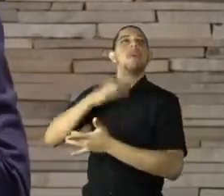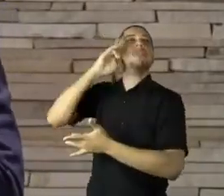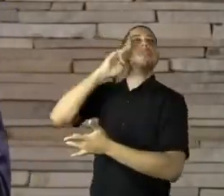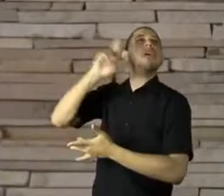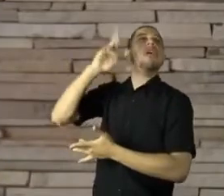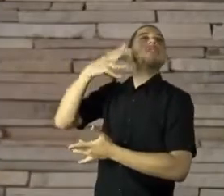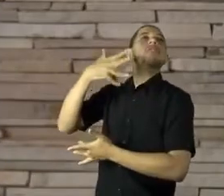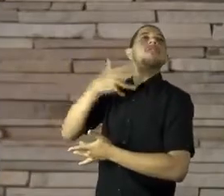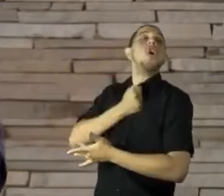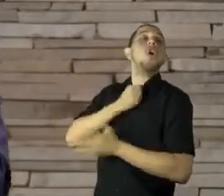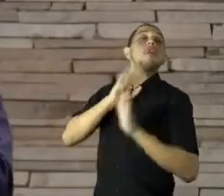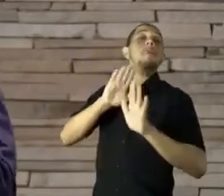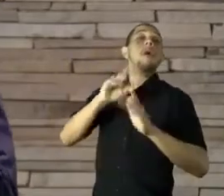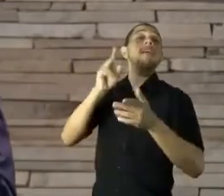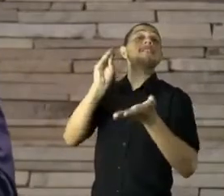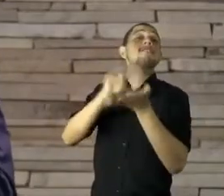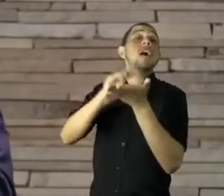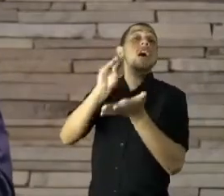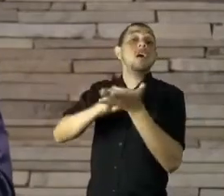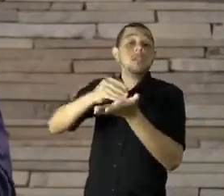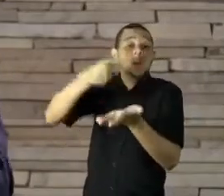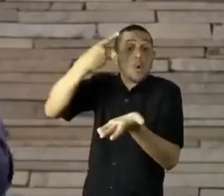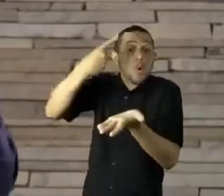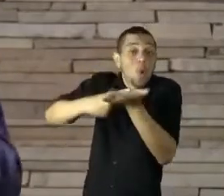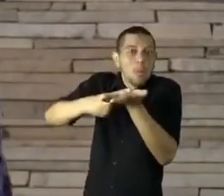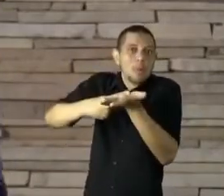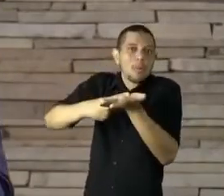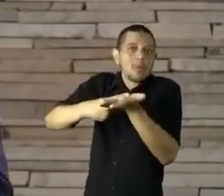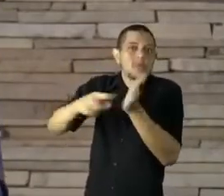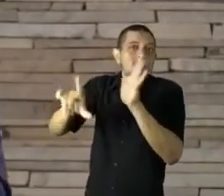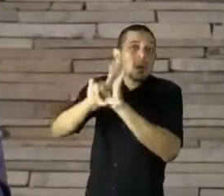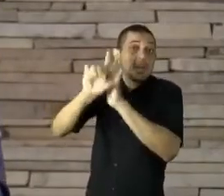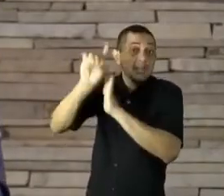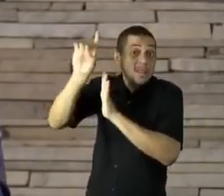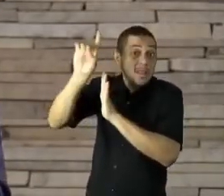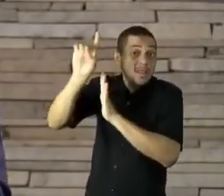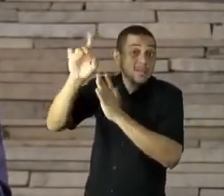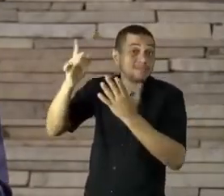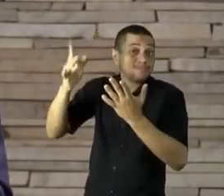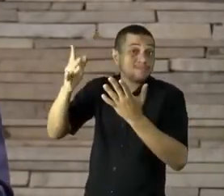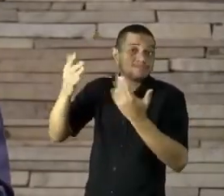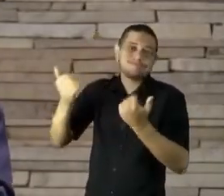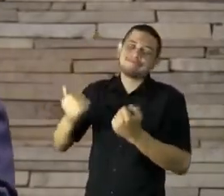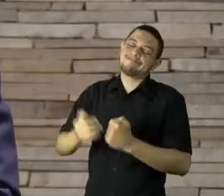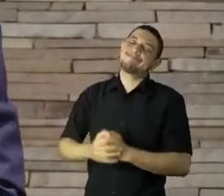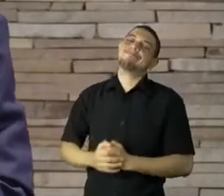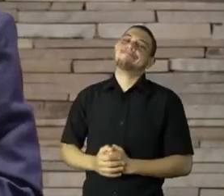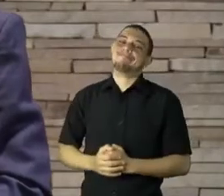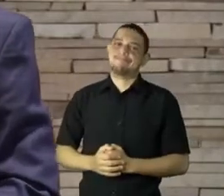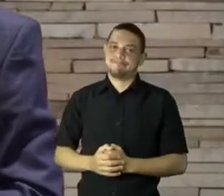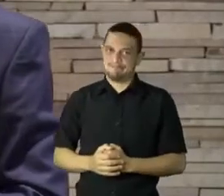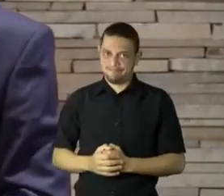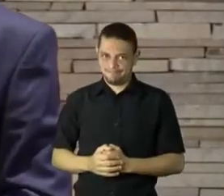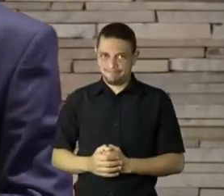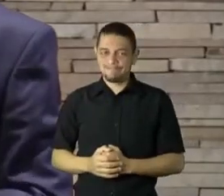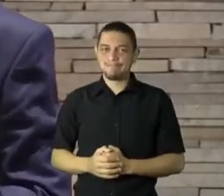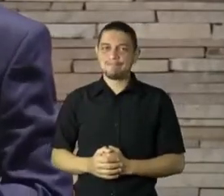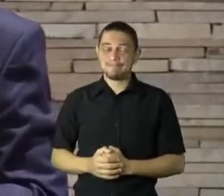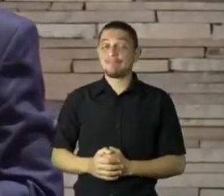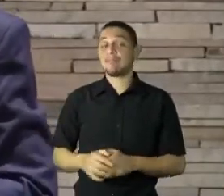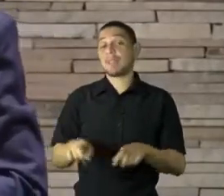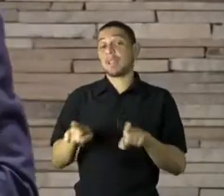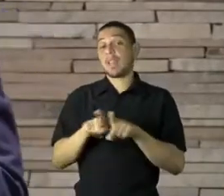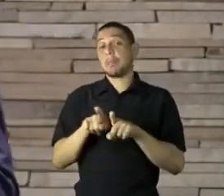compromisso com a vontade dele não a compromisso com a lei de Deus não há obediência à vontade do senhor e a um